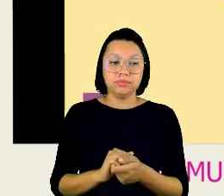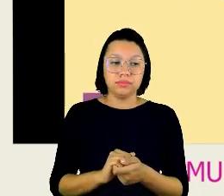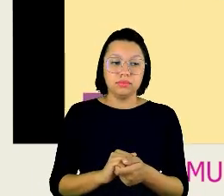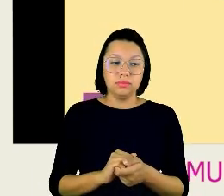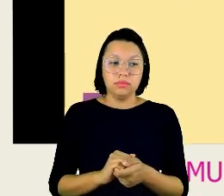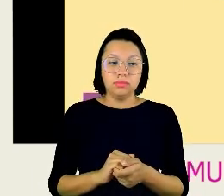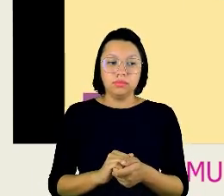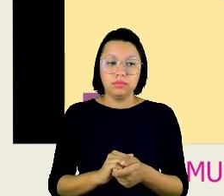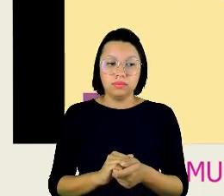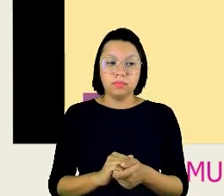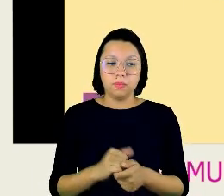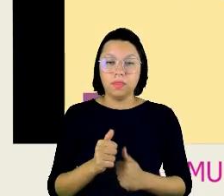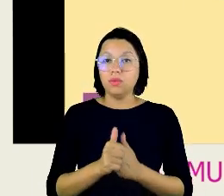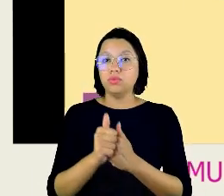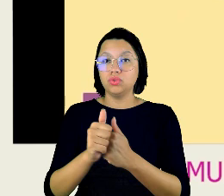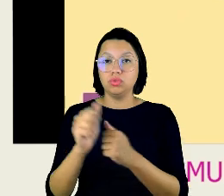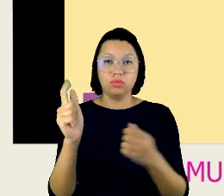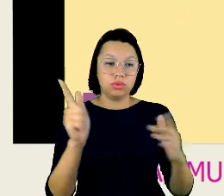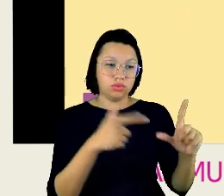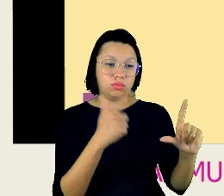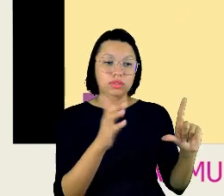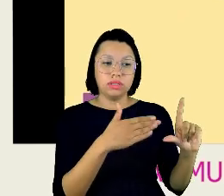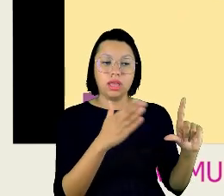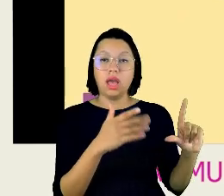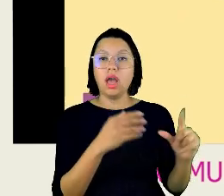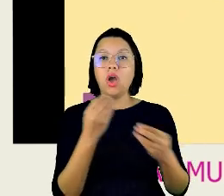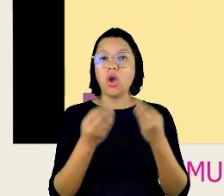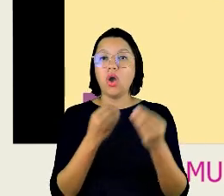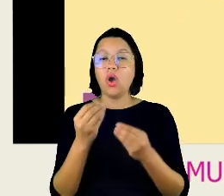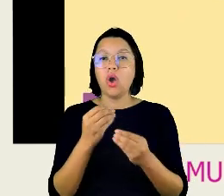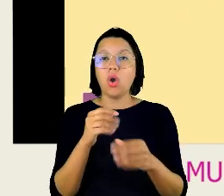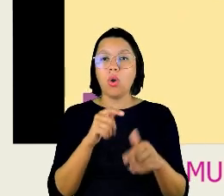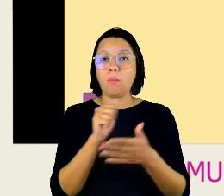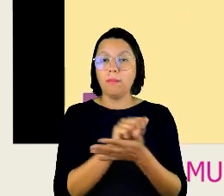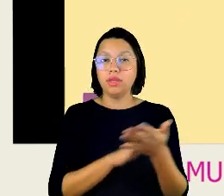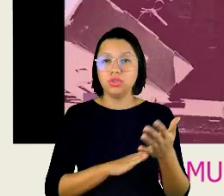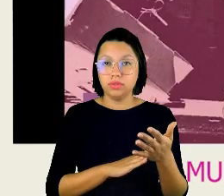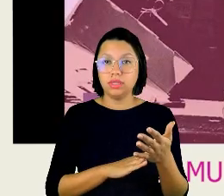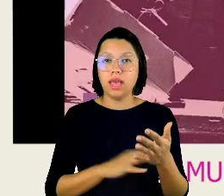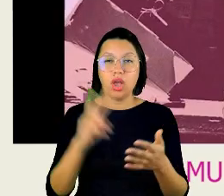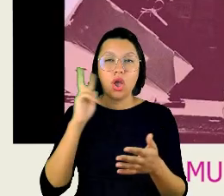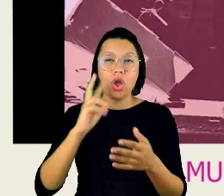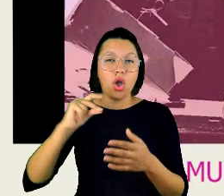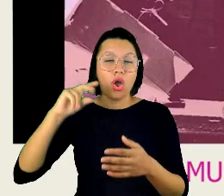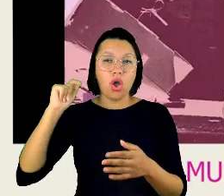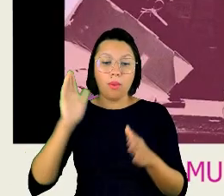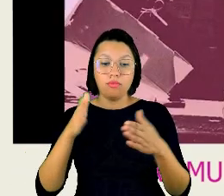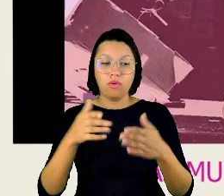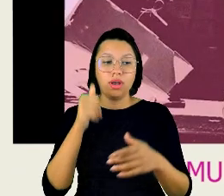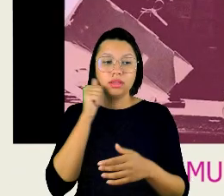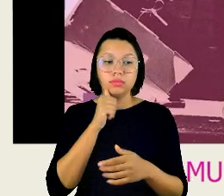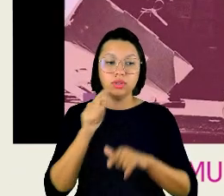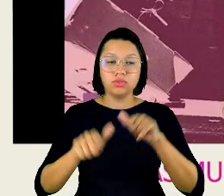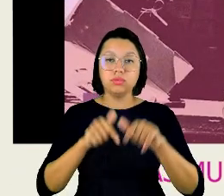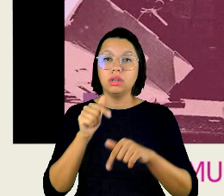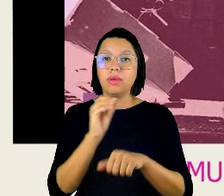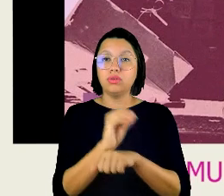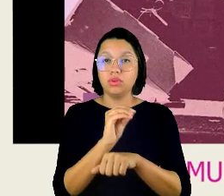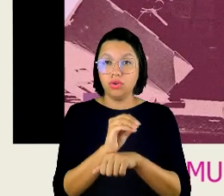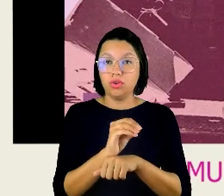E aí, seguindo o próximo slide, como uma atividade historicamente exclusivamente dedicada às mulheres, o trabalho do cuidado segue